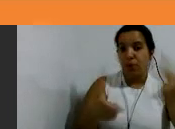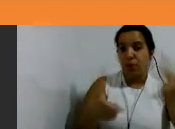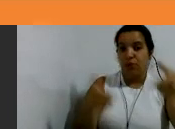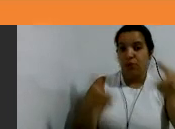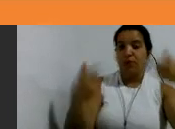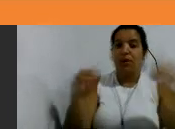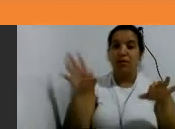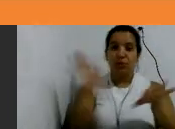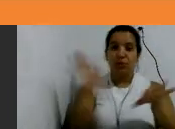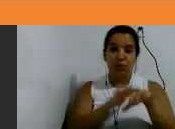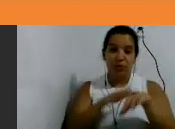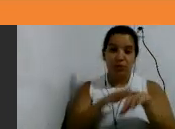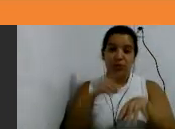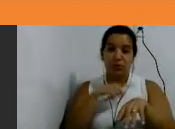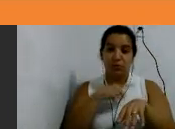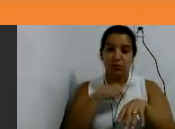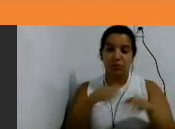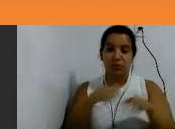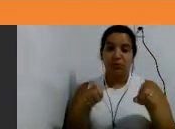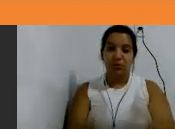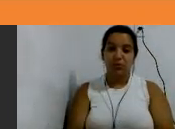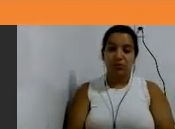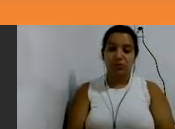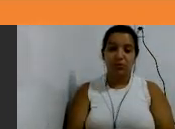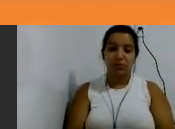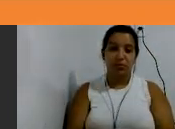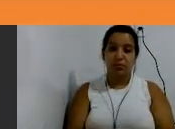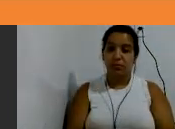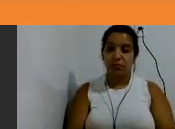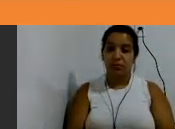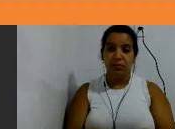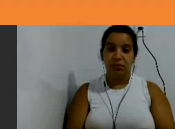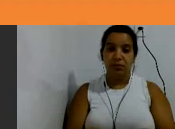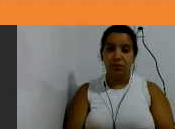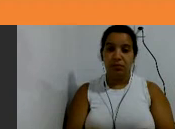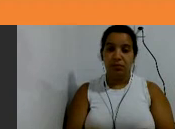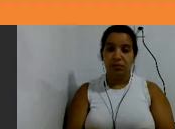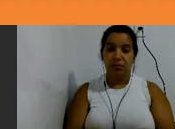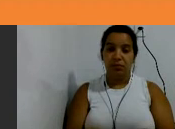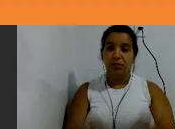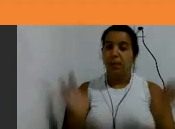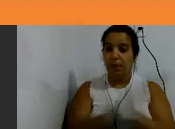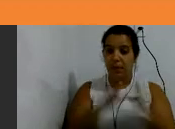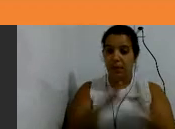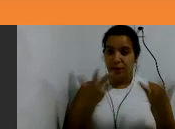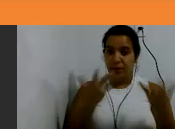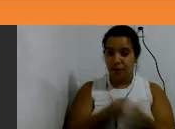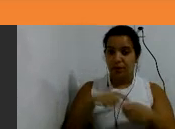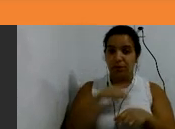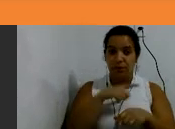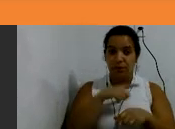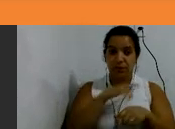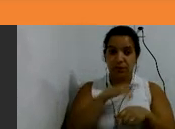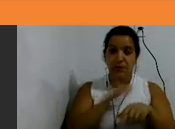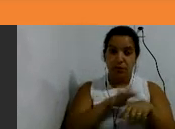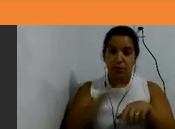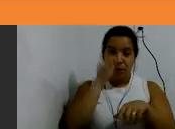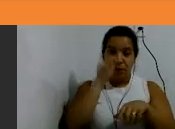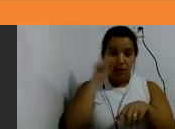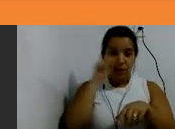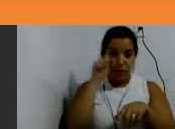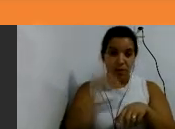né? E pelas Além alterações da nos índices baixa hematimétricos. Isso. Maravilhoso. Então, a gente já tem uma clínica, um paciente que está anêmico,